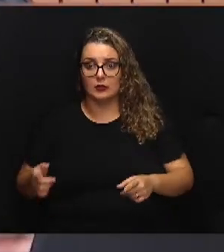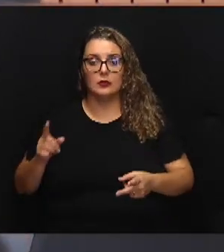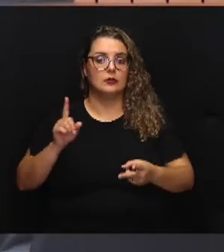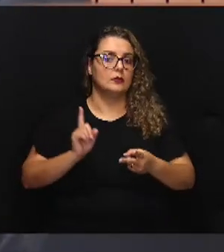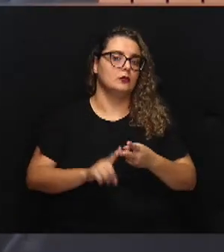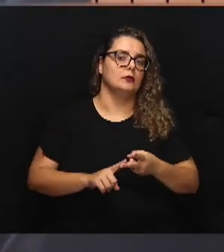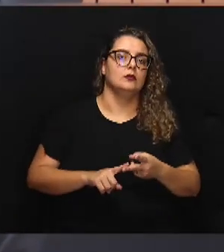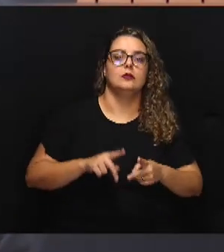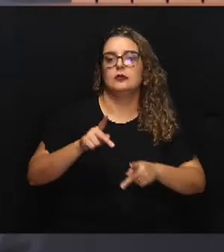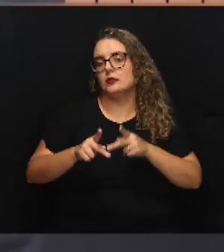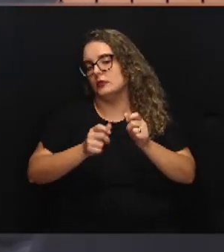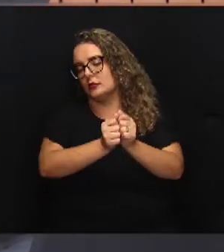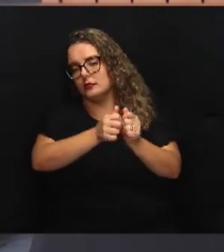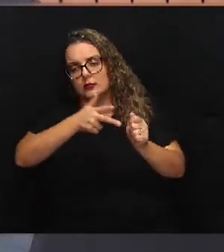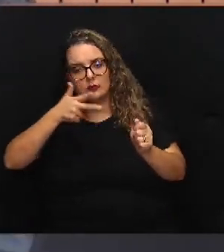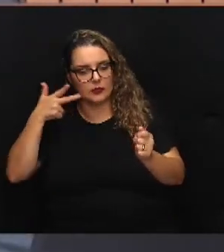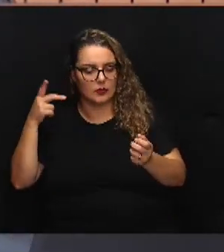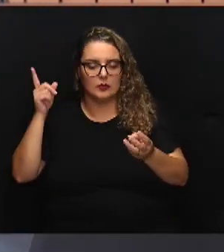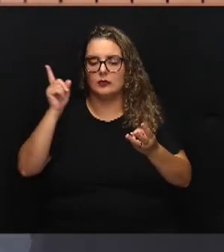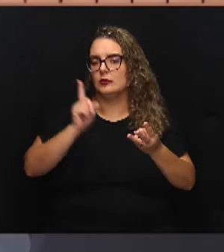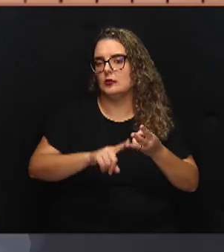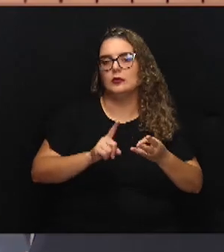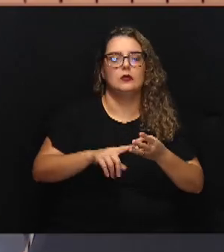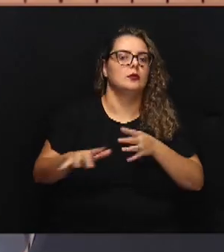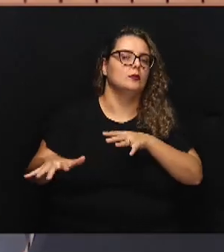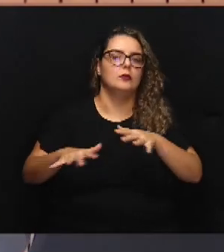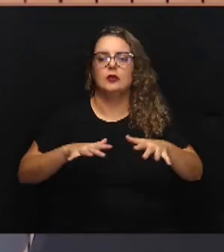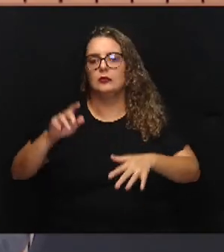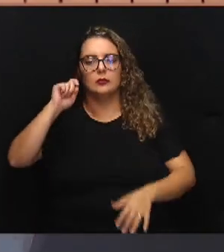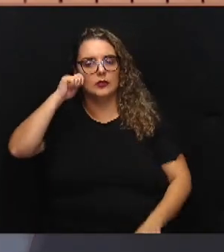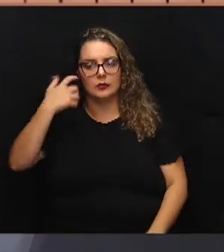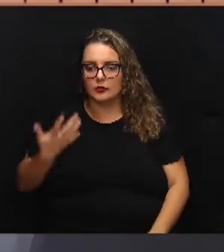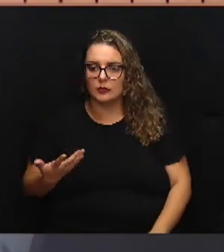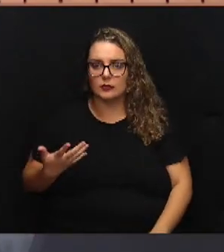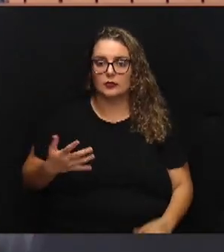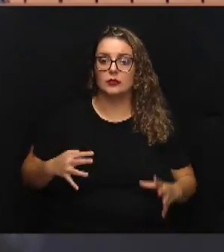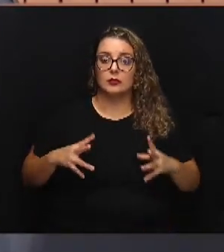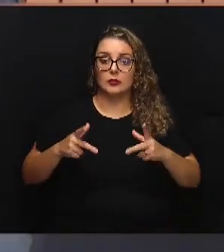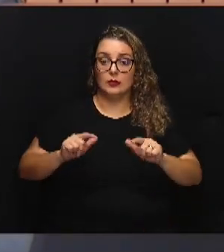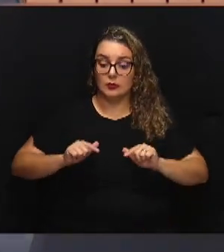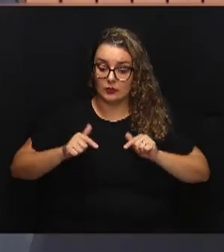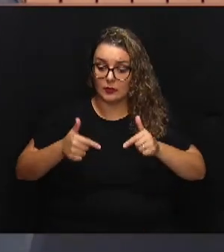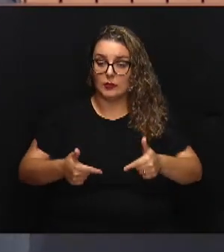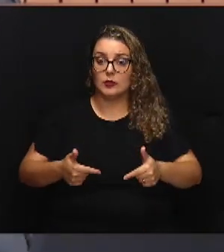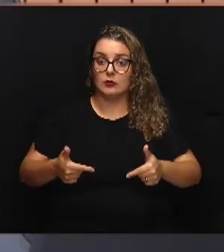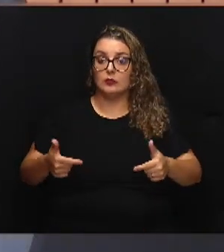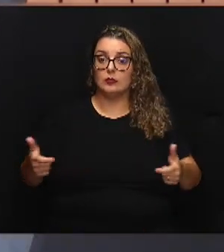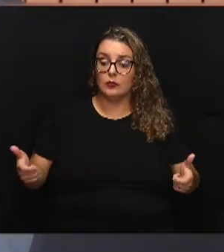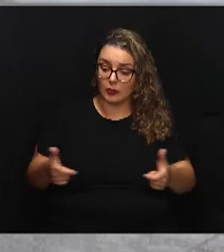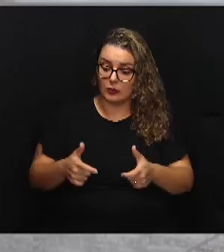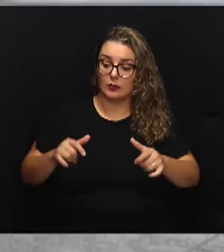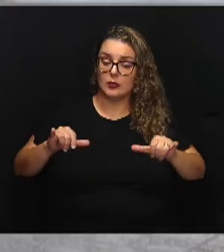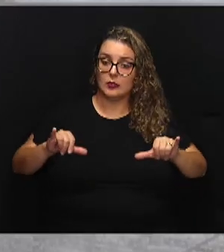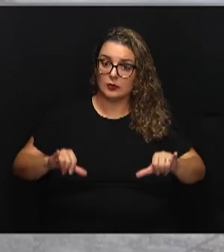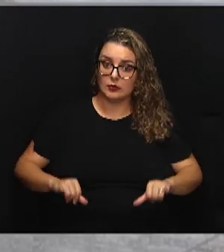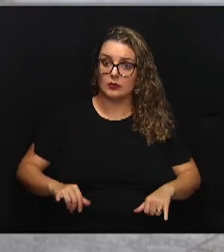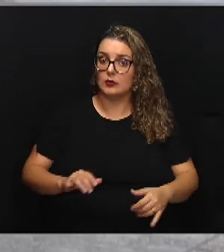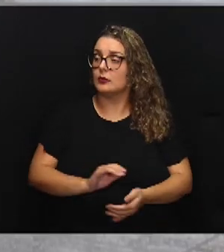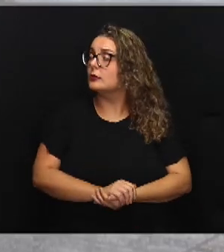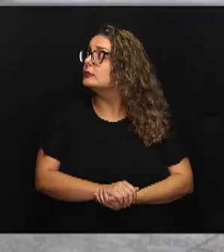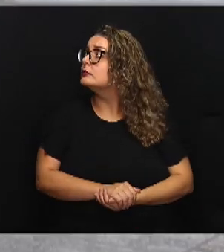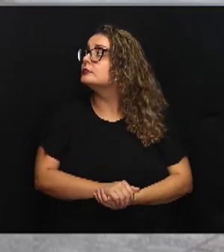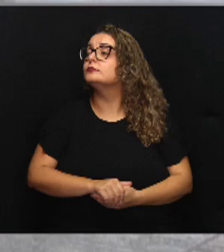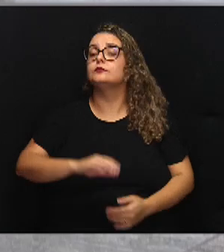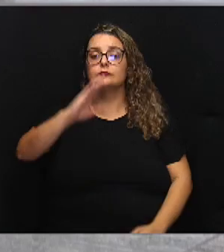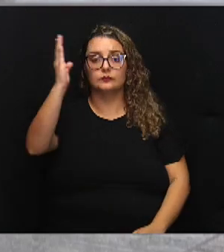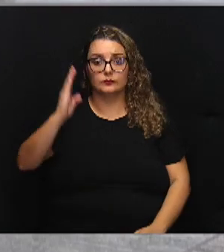dos povos indígenas, o movimento negro. Tudo isso é uma luta por menos sofrimento. O Brasil é um dos países que